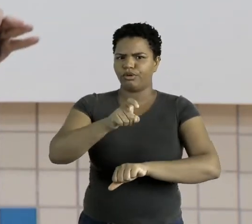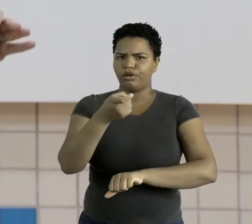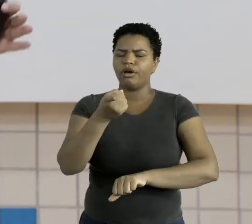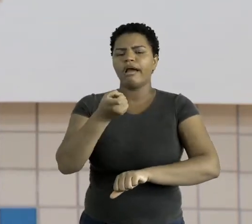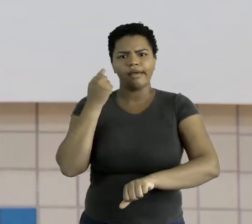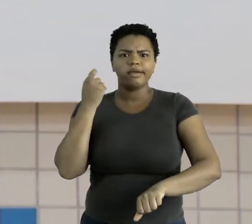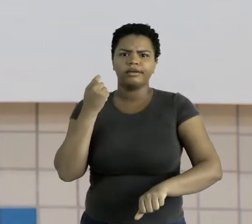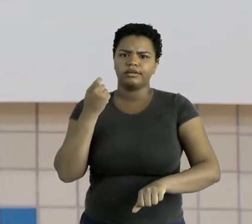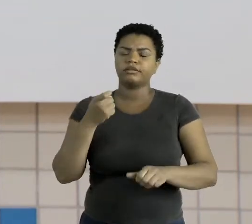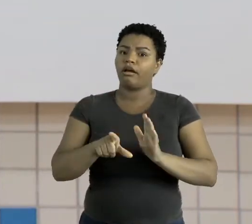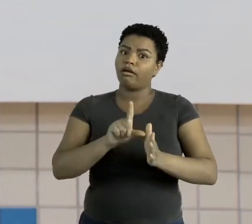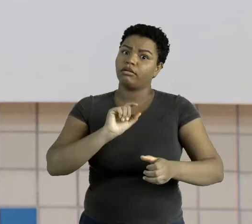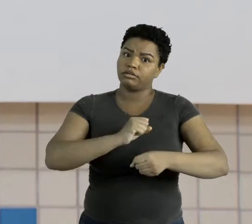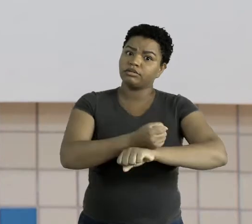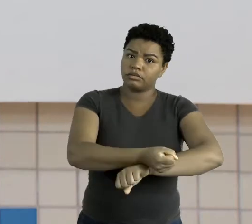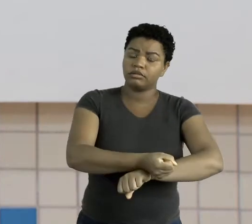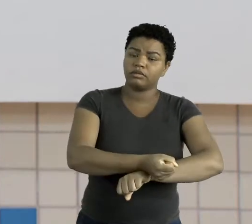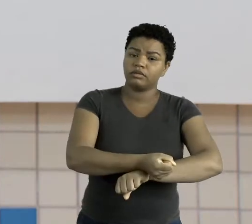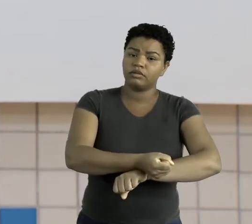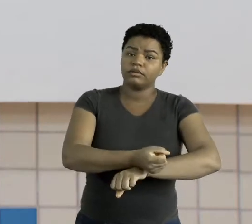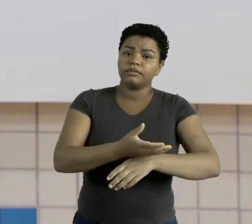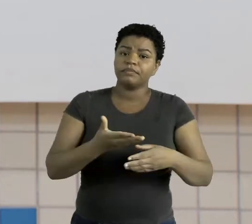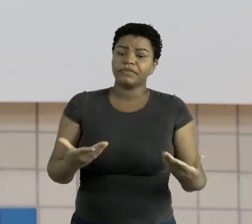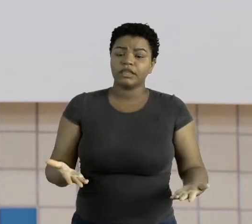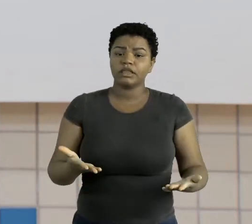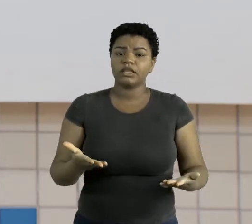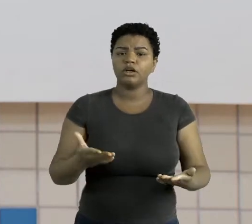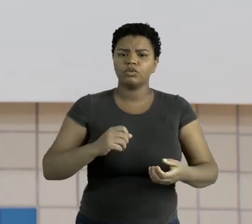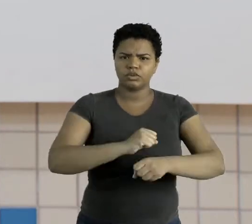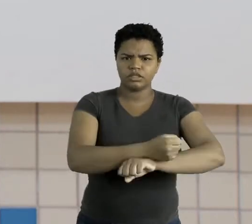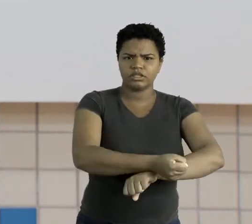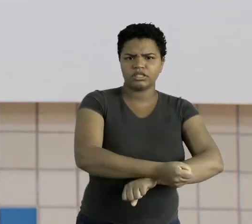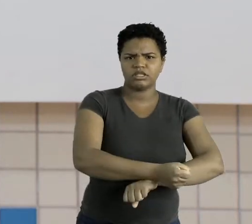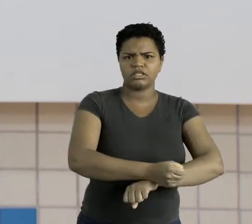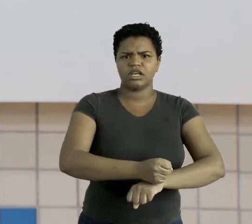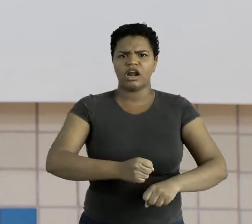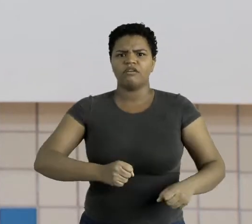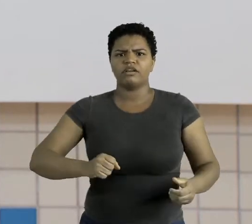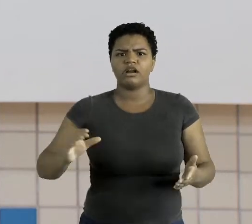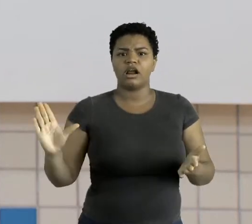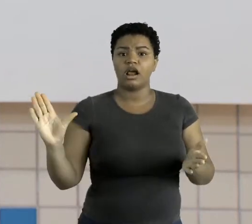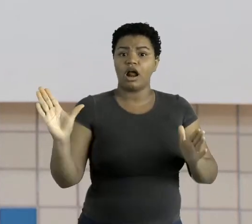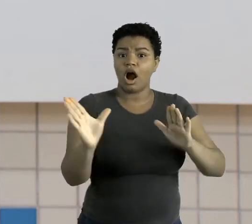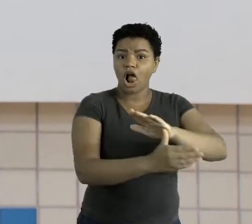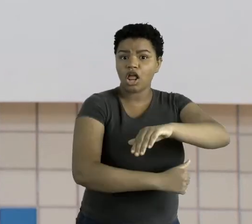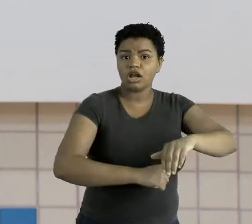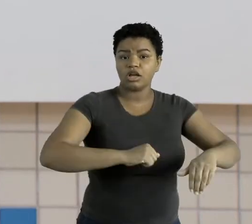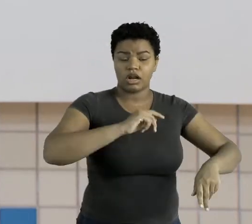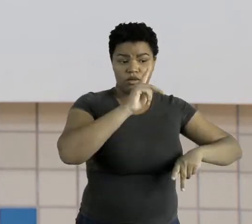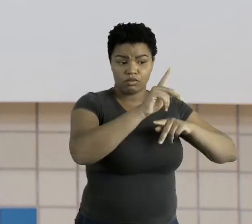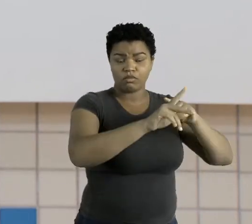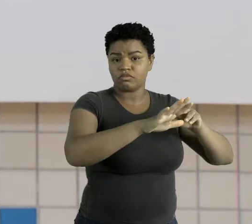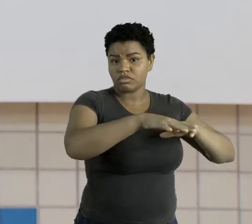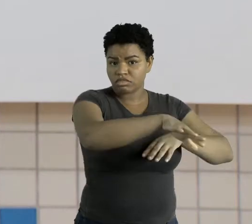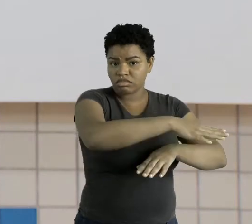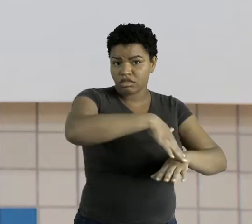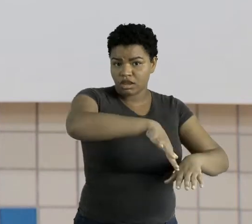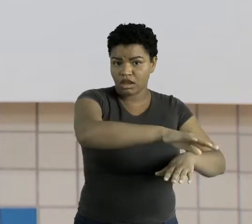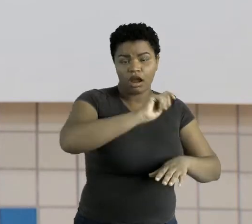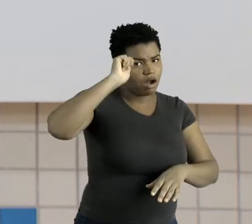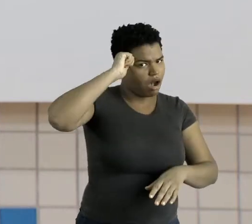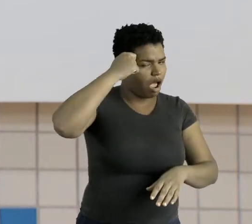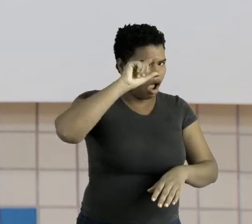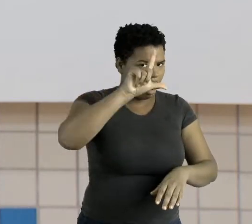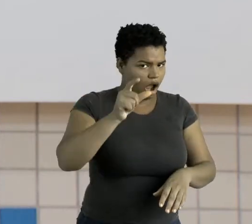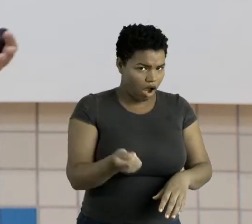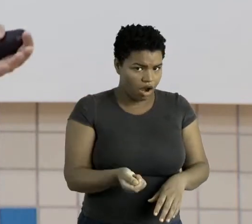Os escravos, eles eram trazidos, eles eram sequestrados, roubados da sua terra, principalmente da África,